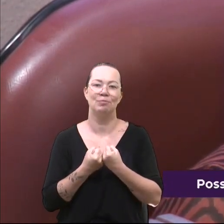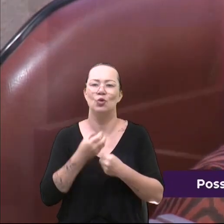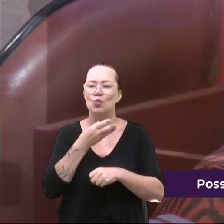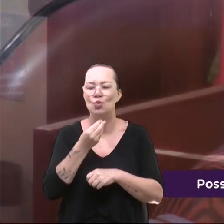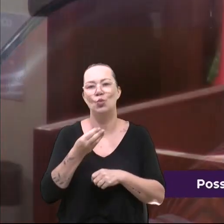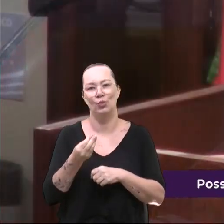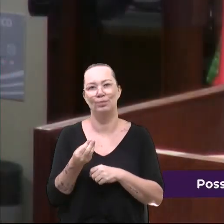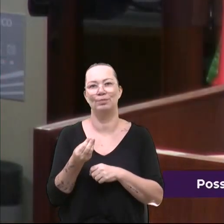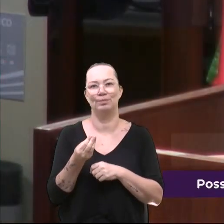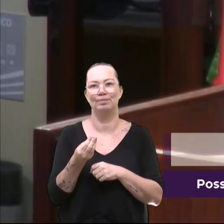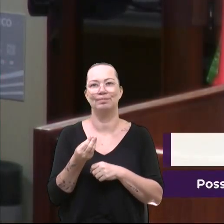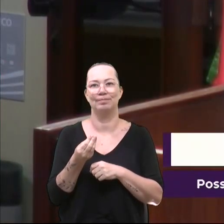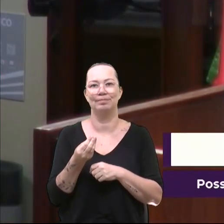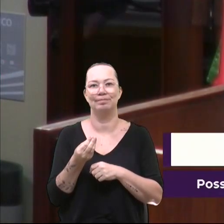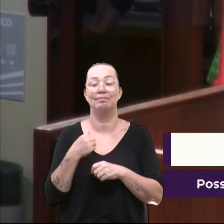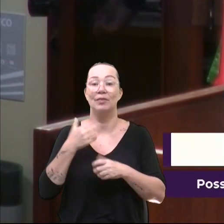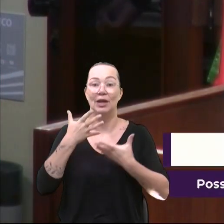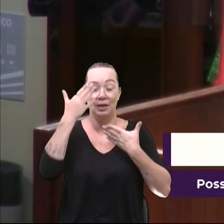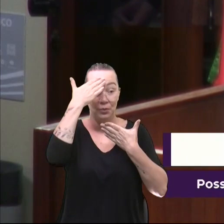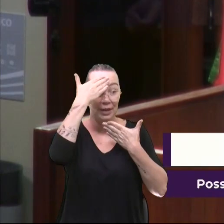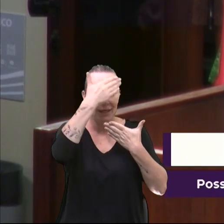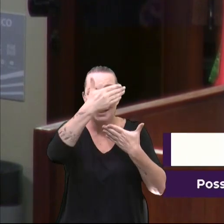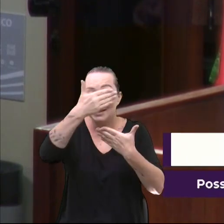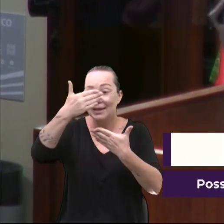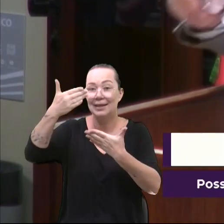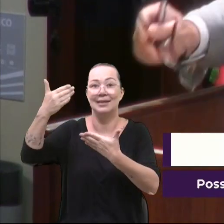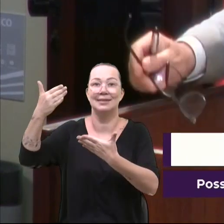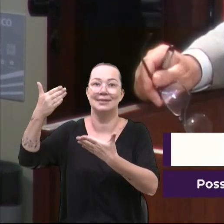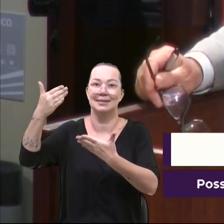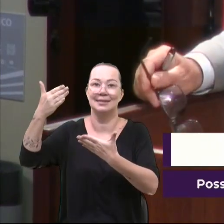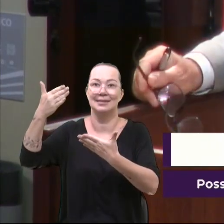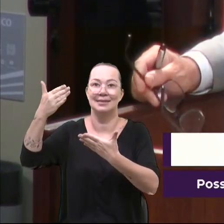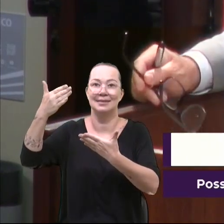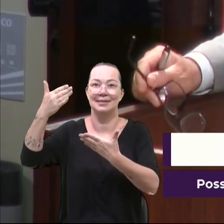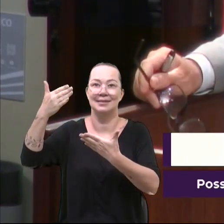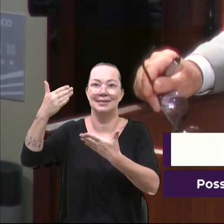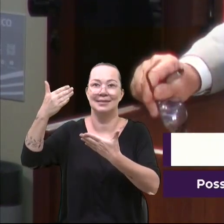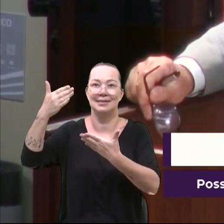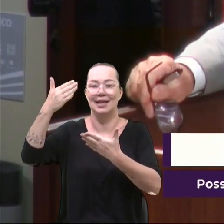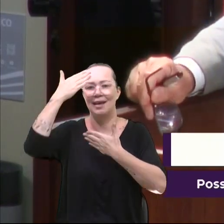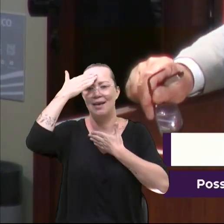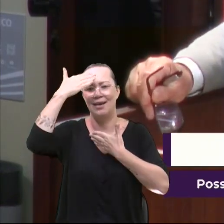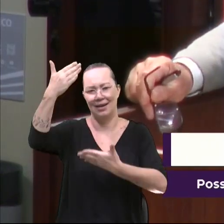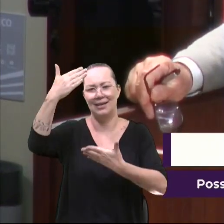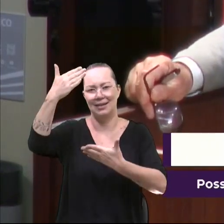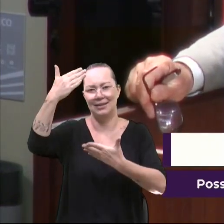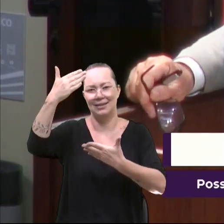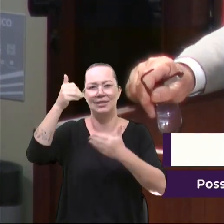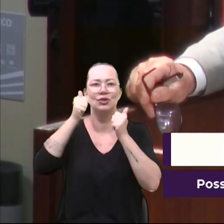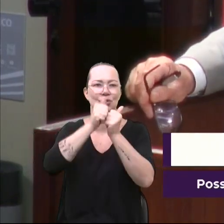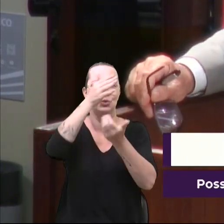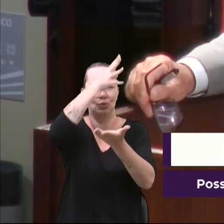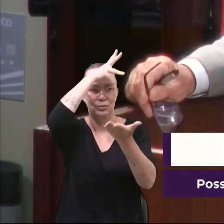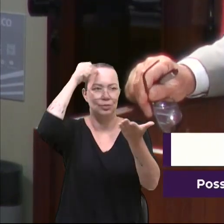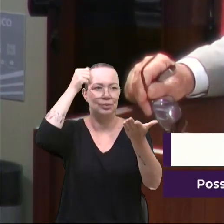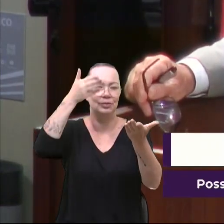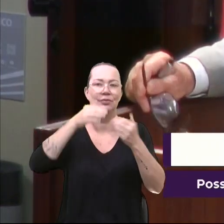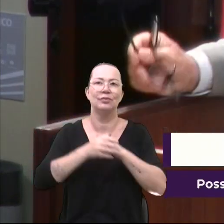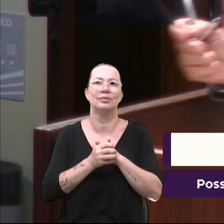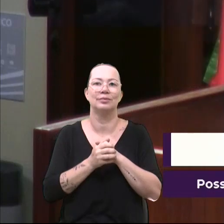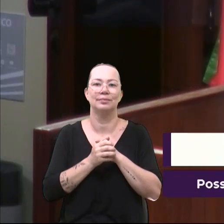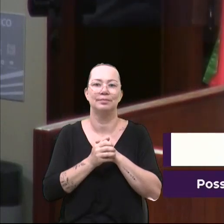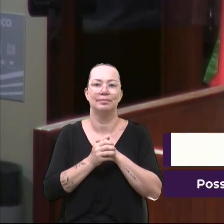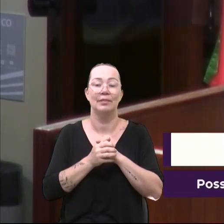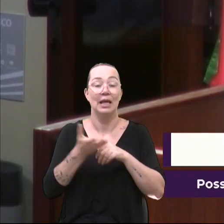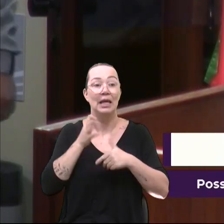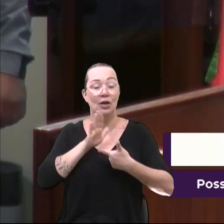muito. Então, quero agradecer muito a harmonia com o Executivo, prefeito. E nessa